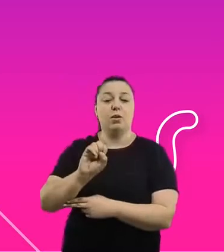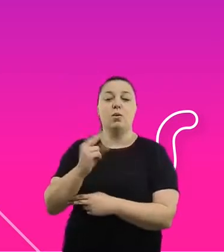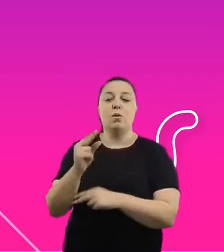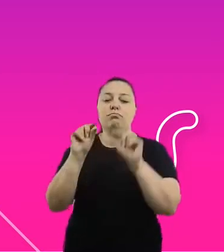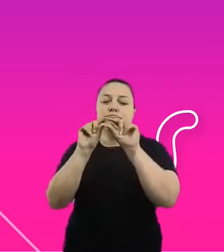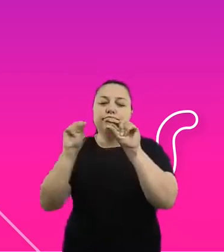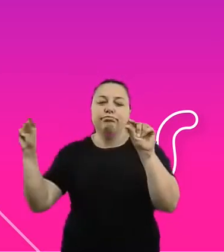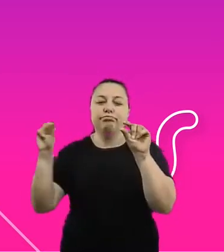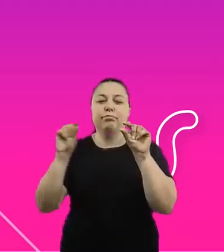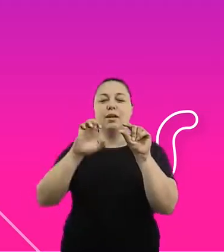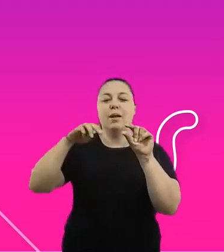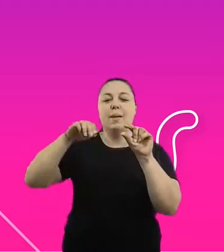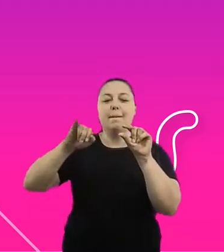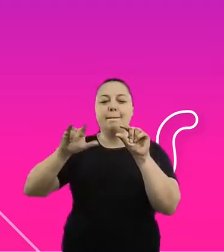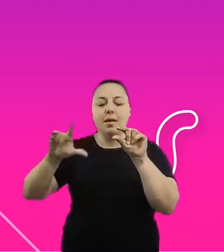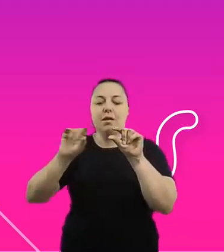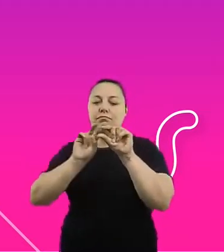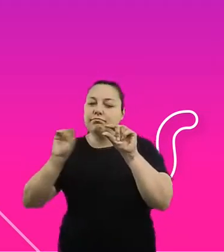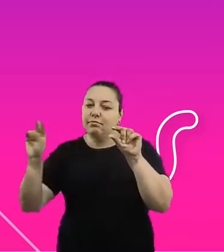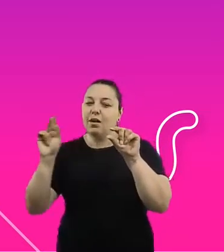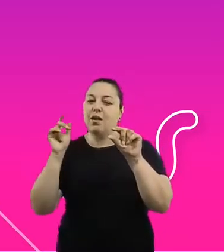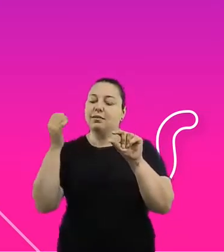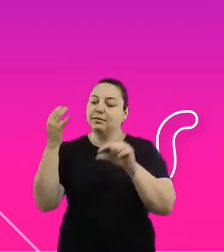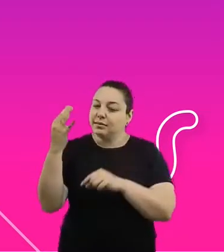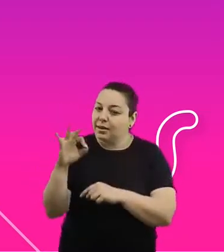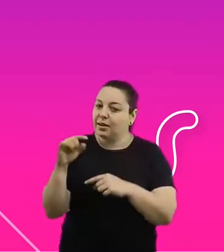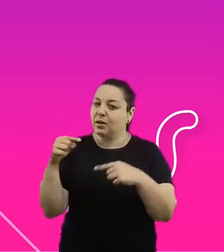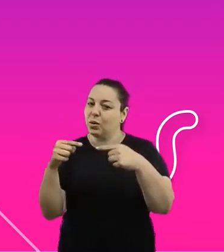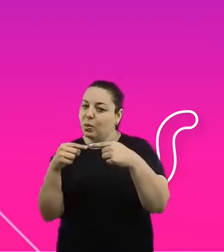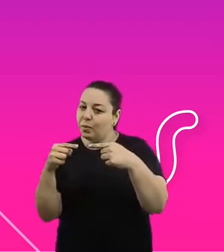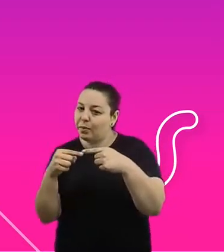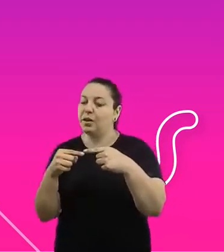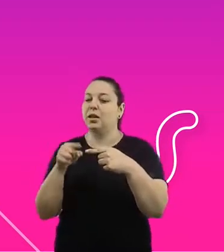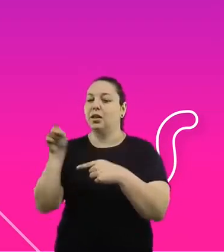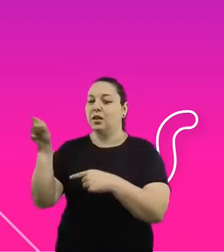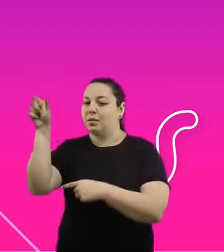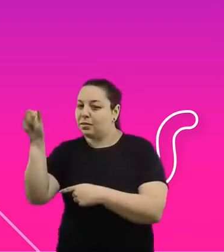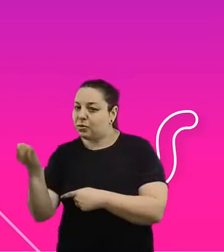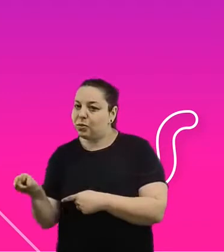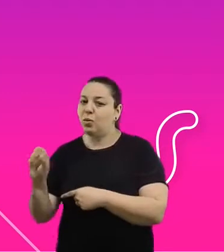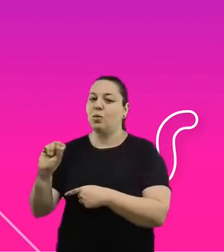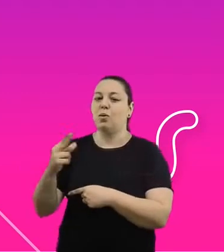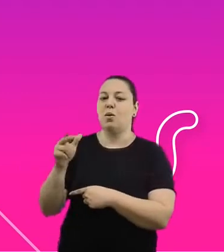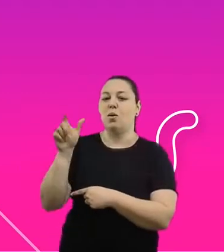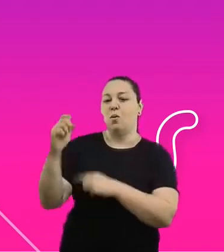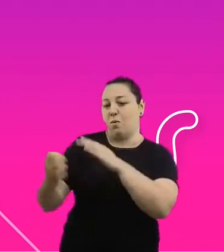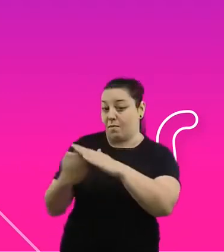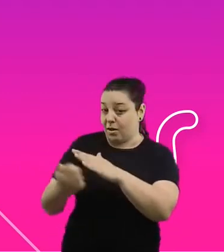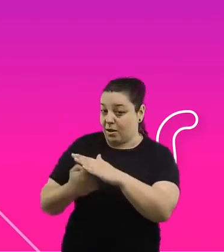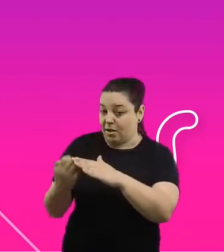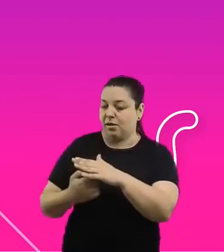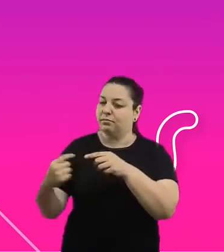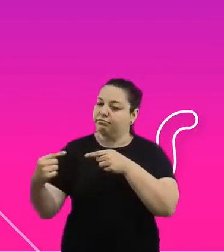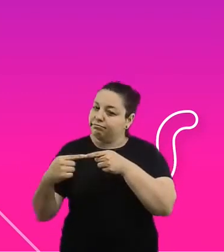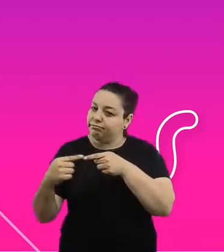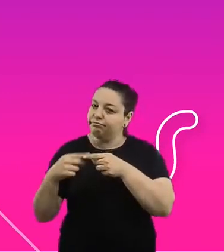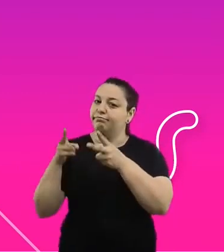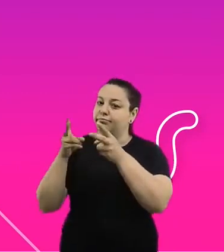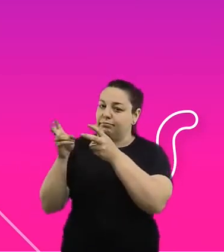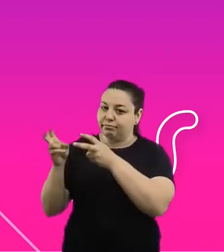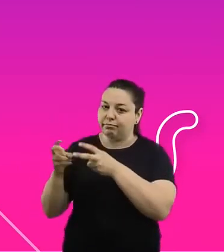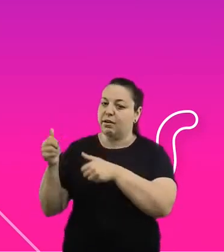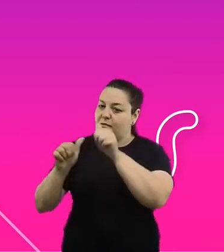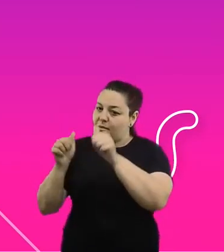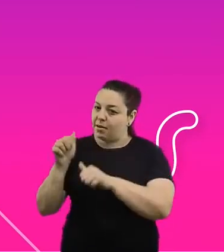E perceber se realmente aquele número de telefone pertence àquela empresa ou se aquele endereço de e-mail realmente é daquele